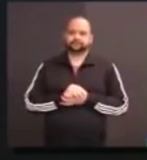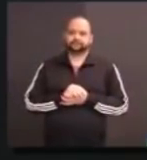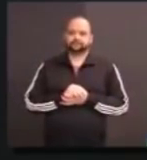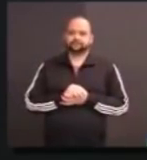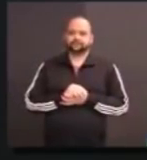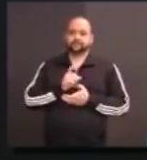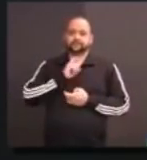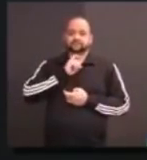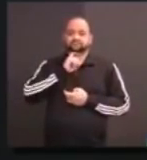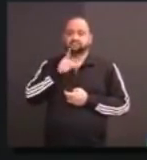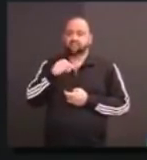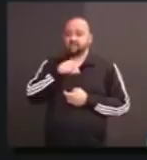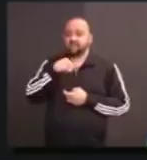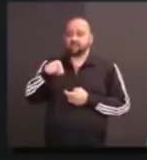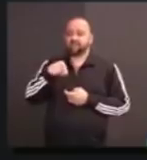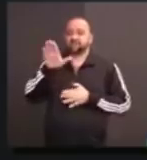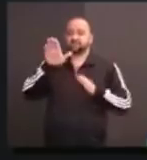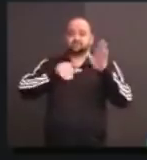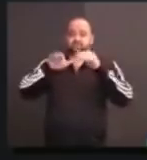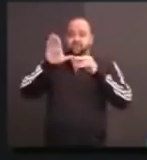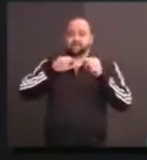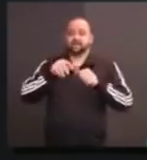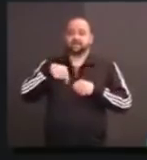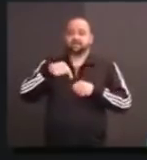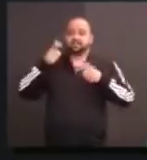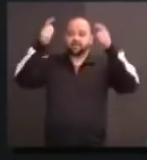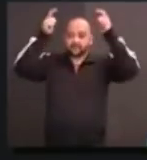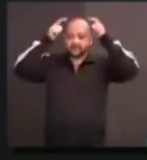ninguém aqui está sendo chamado a ser santo.